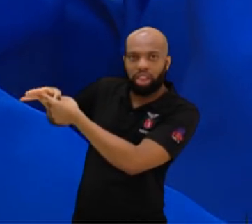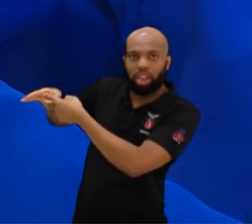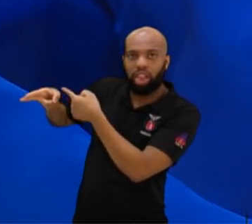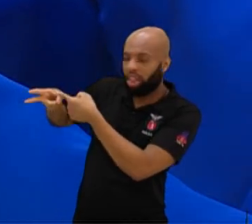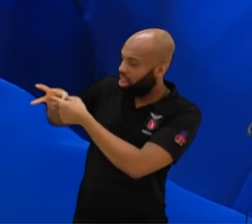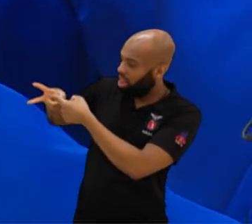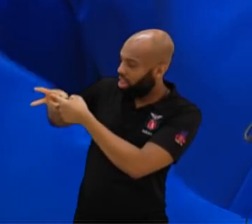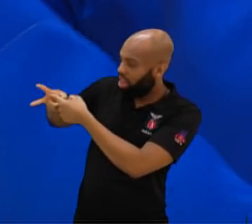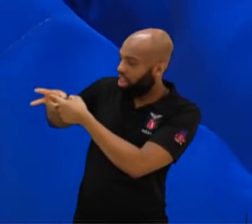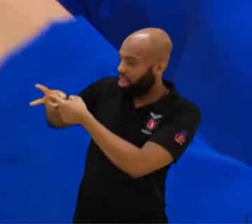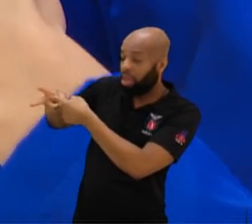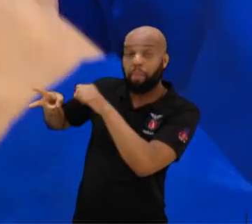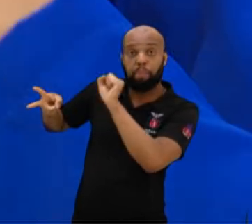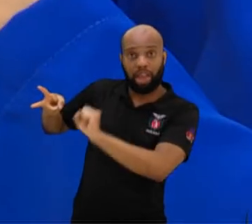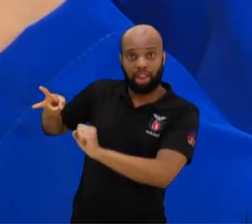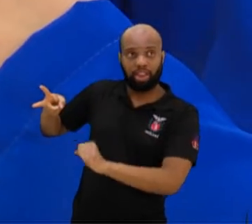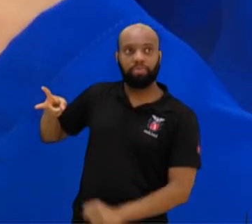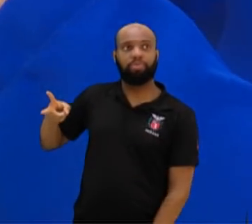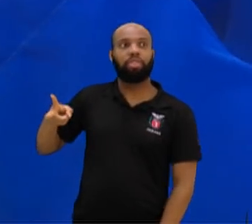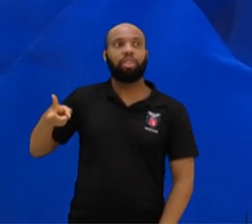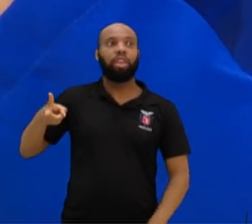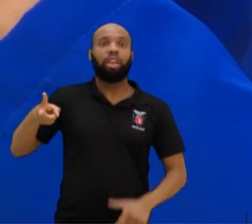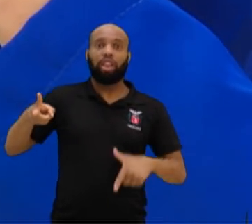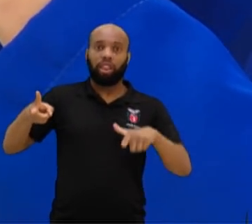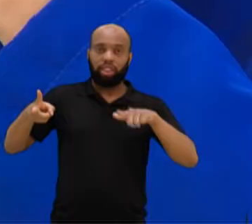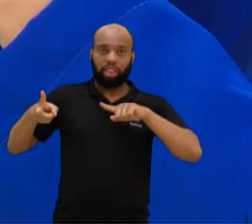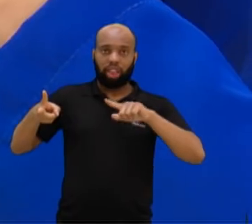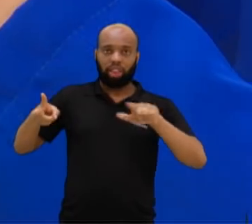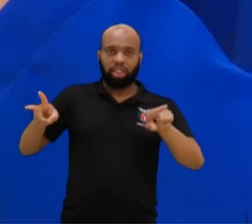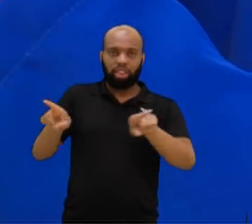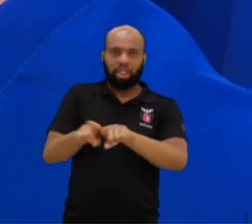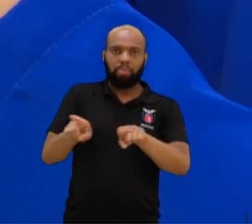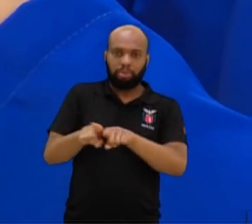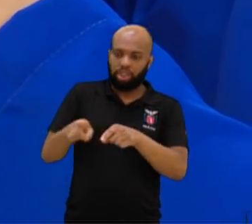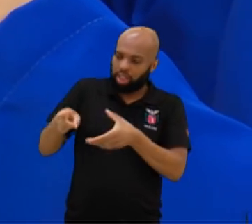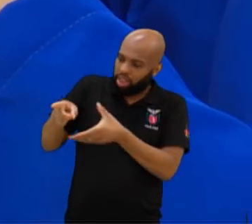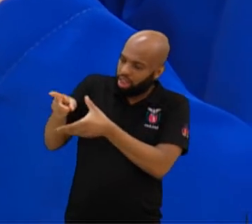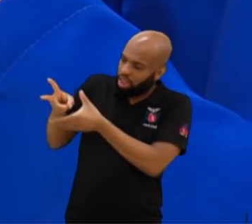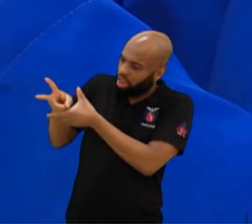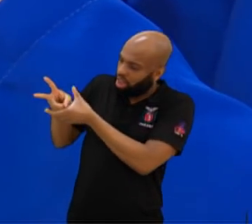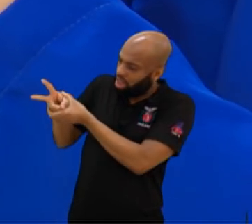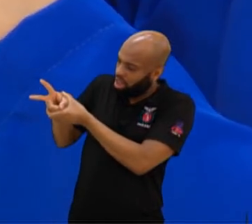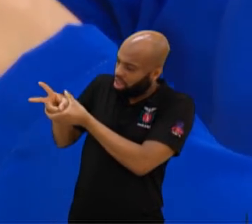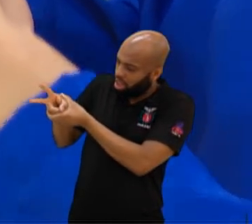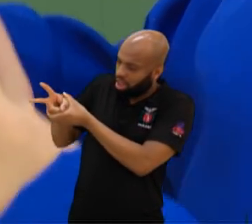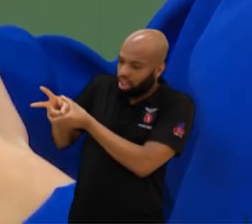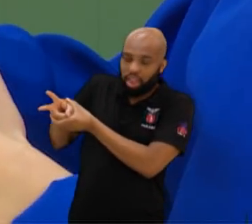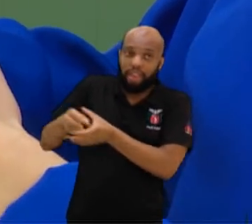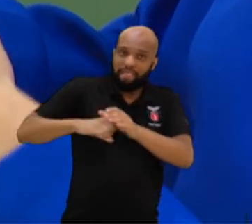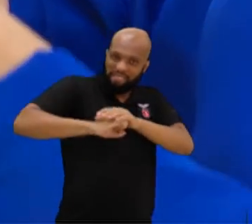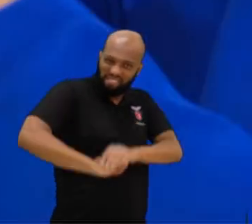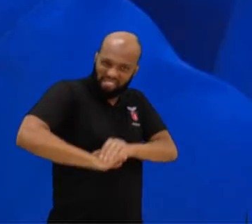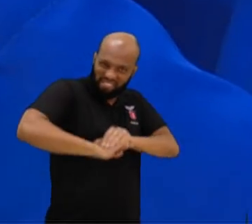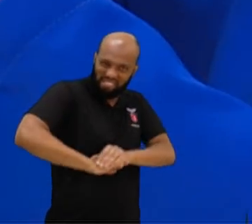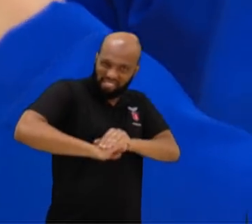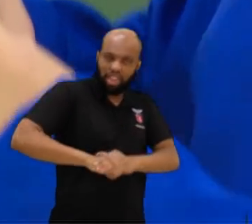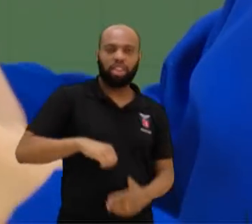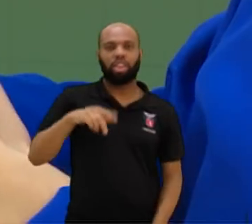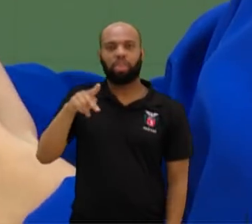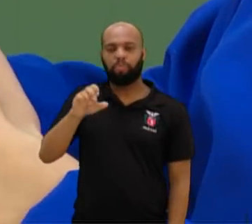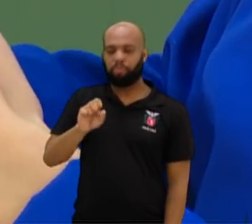presas. Nós temos a nossa mão que está agindo, então ela é a força potente, ela